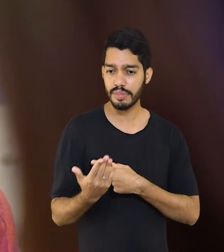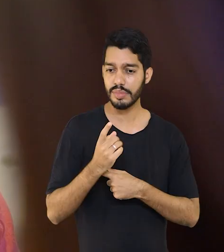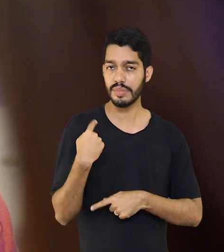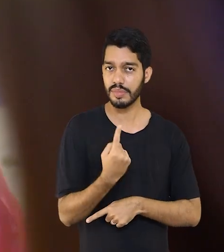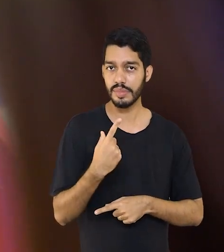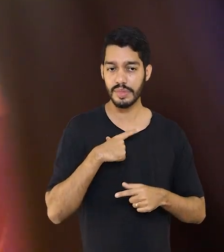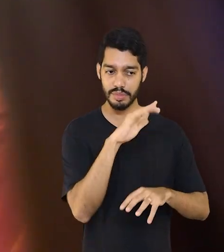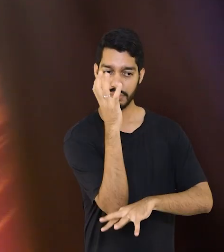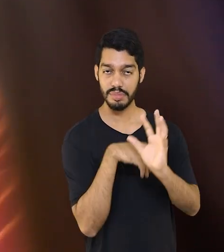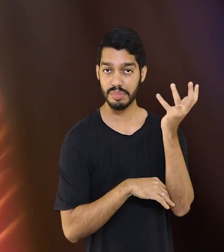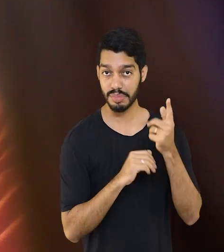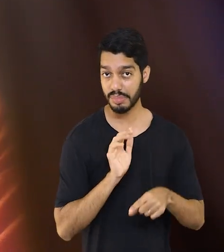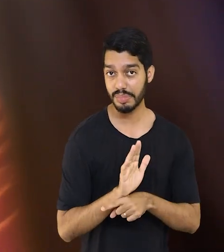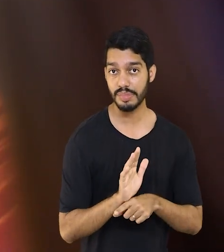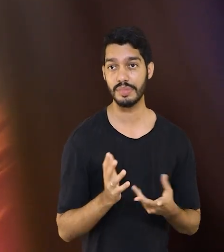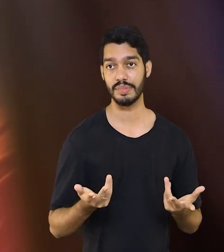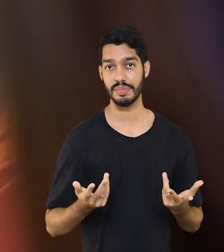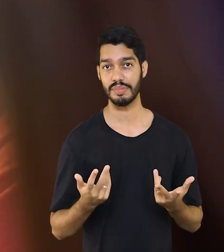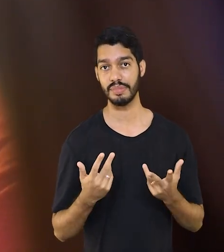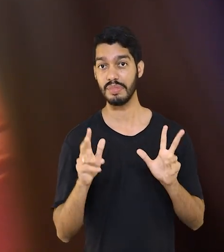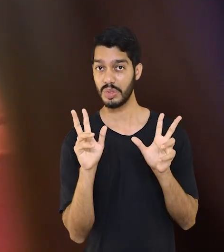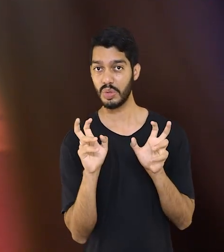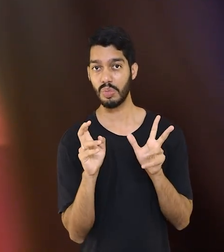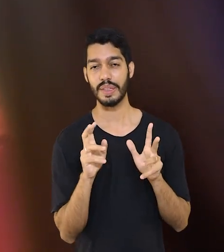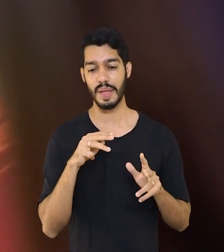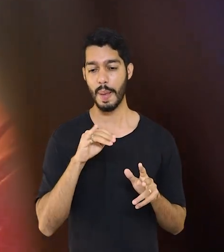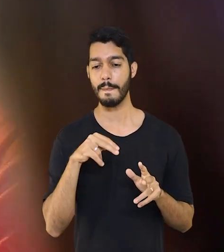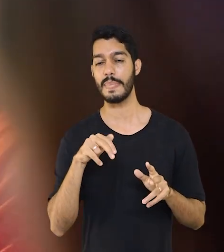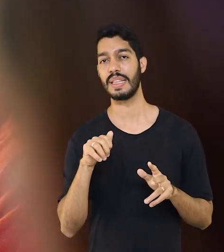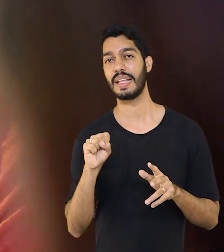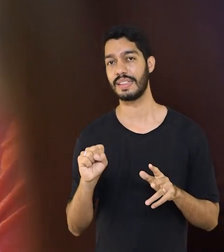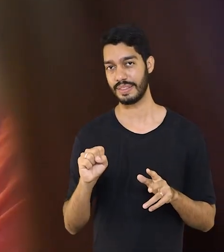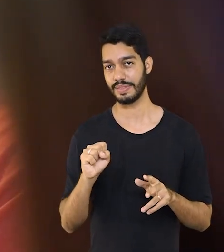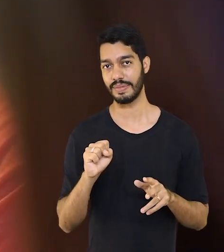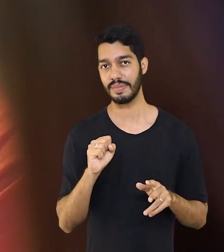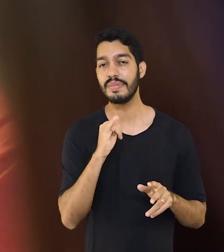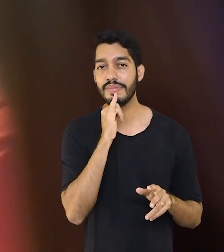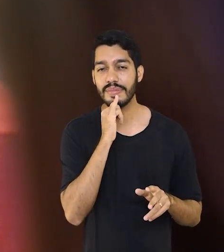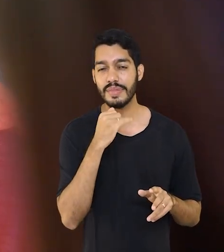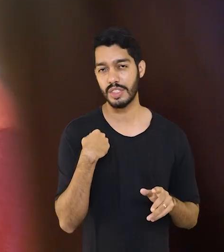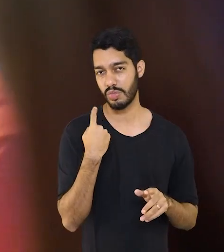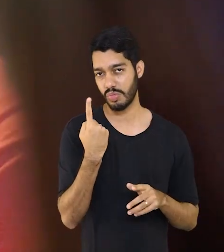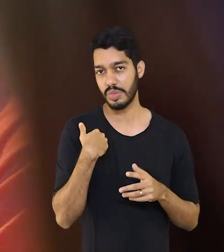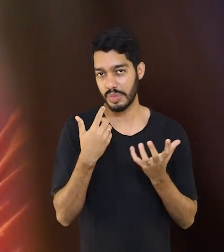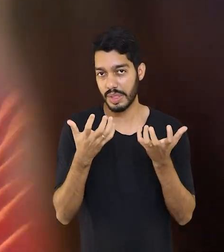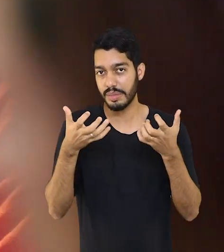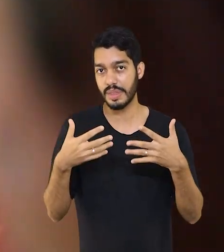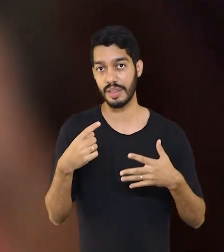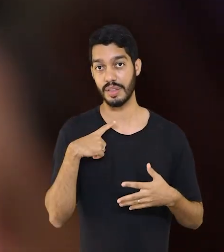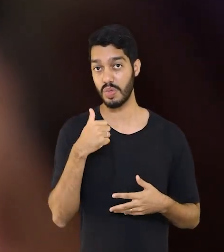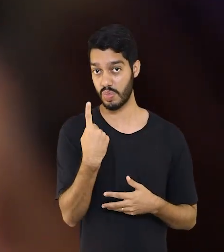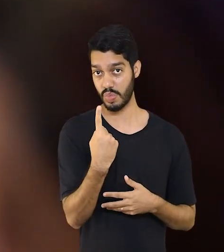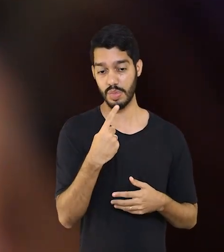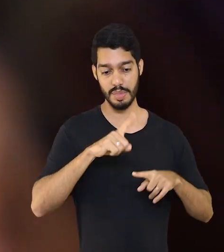na natureza em relação às mudanças climáticas. Um exemplo aqui que eu quero dar é, por exemplo, o alumínio, né,